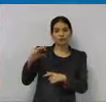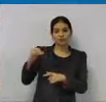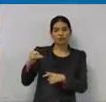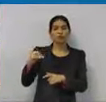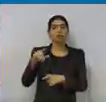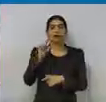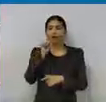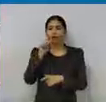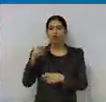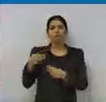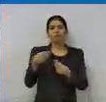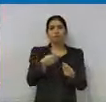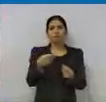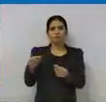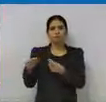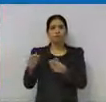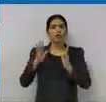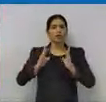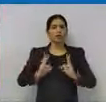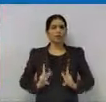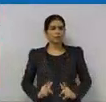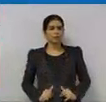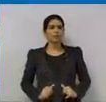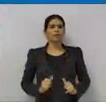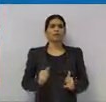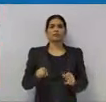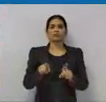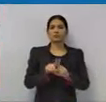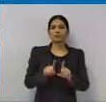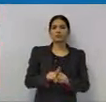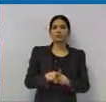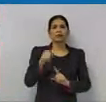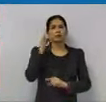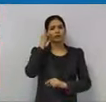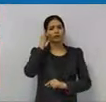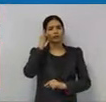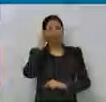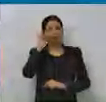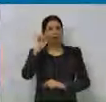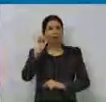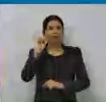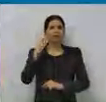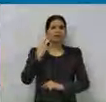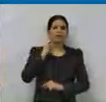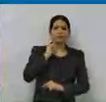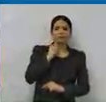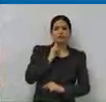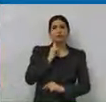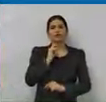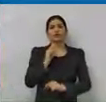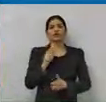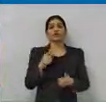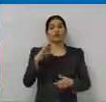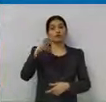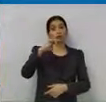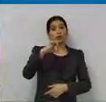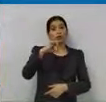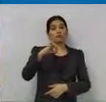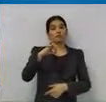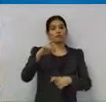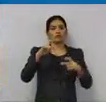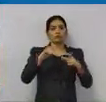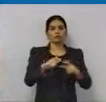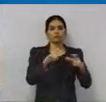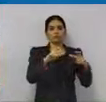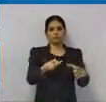A limpeza e a desinfecção de 9 poços existentes, a construção de mais